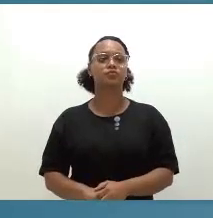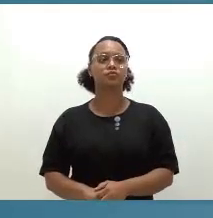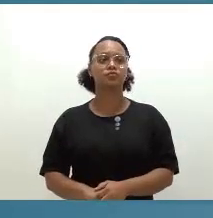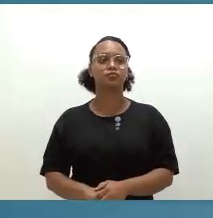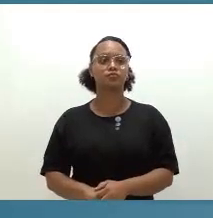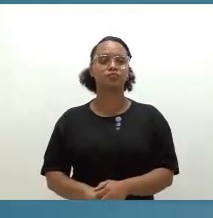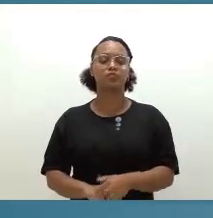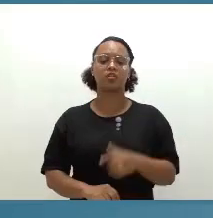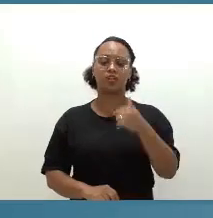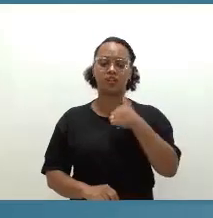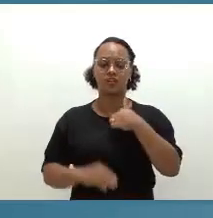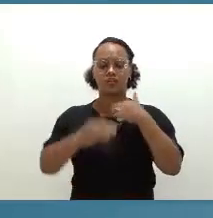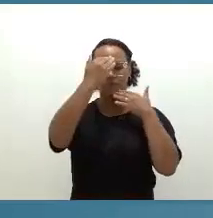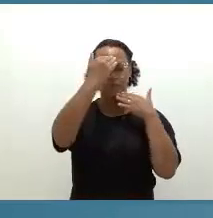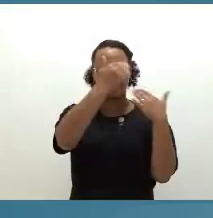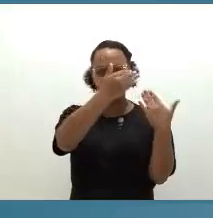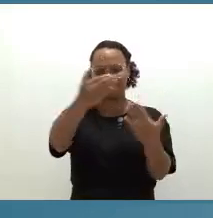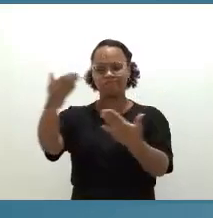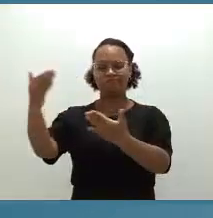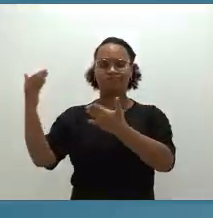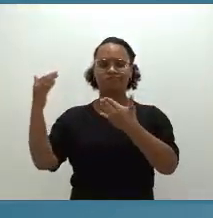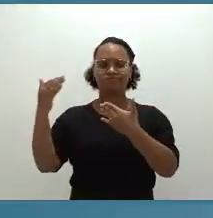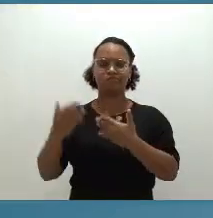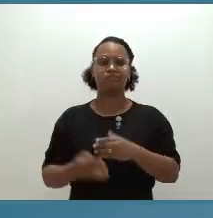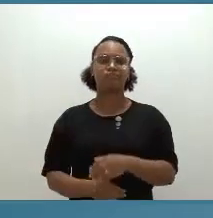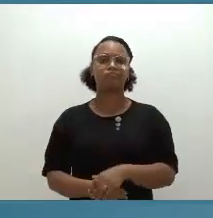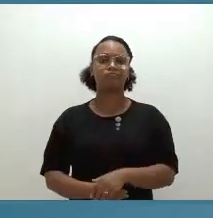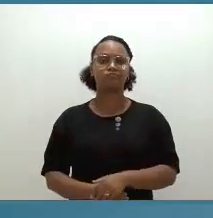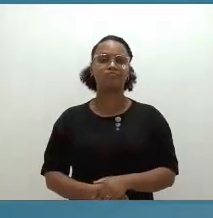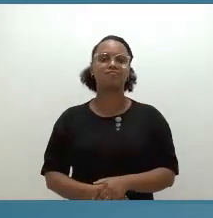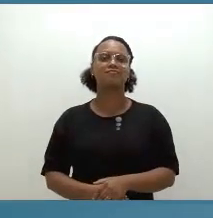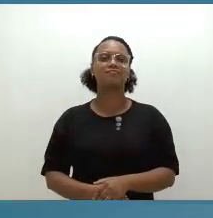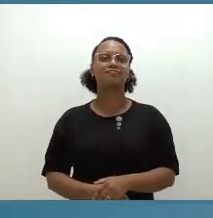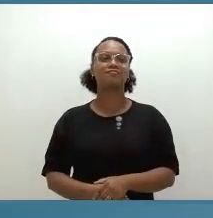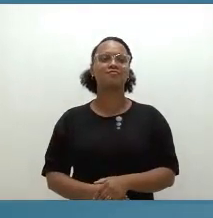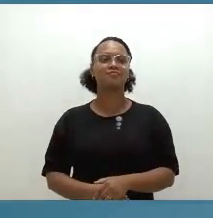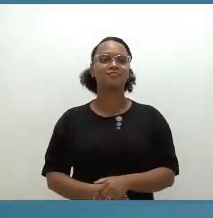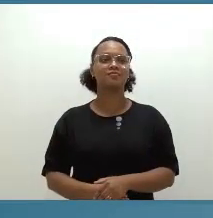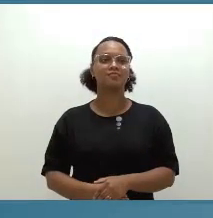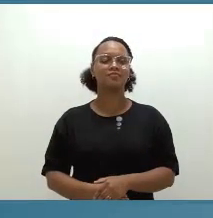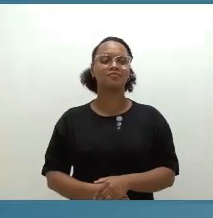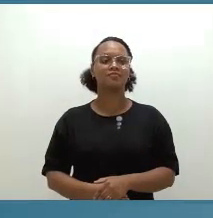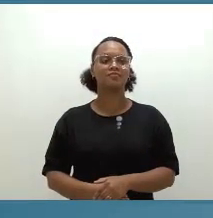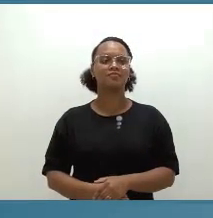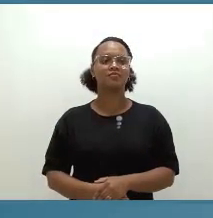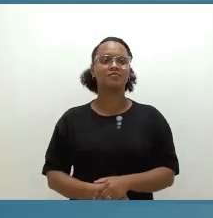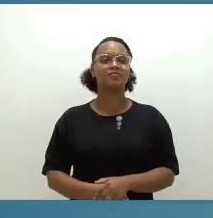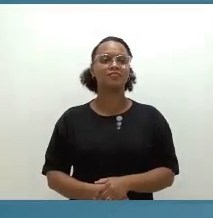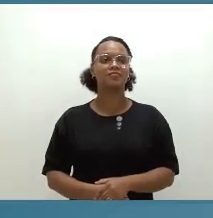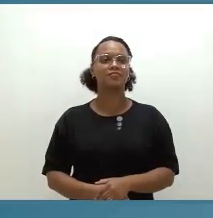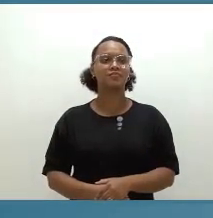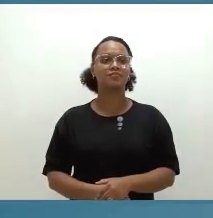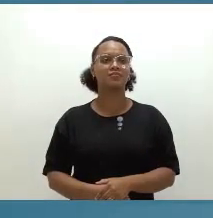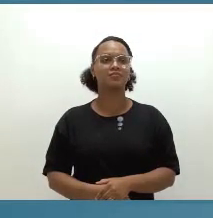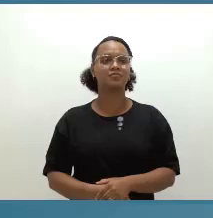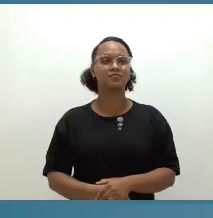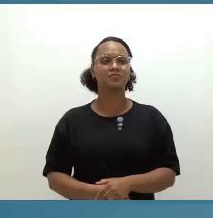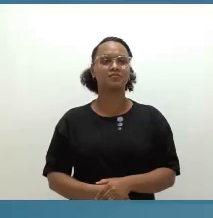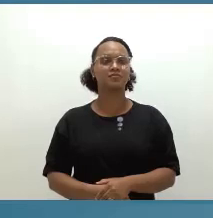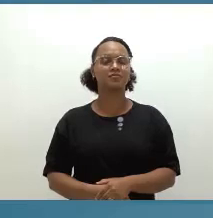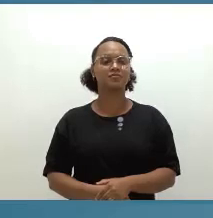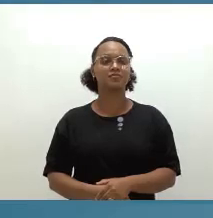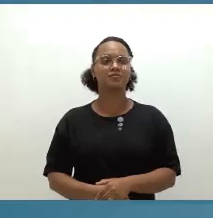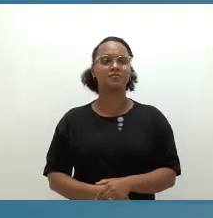eu agradeço do fundo do meu coração e digo que todos nós estaremos